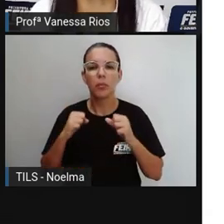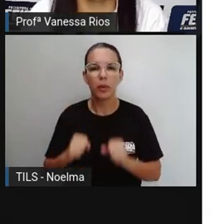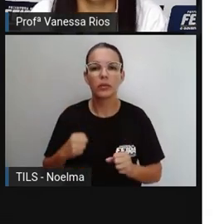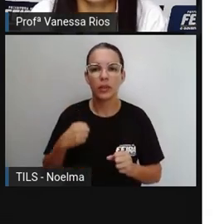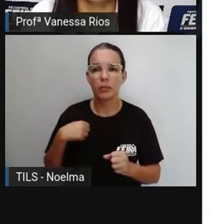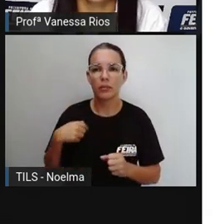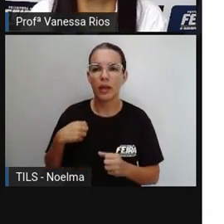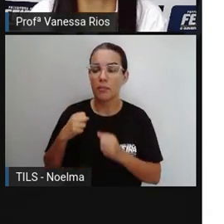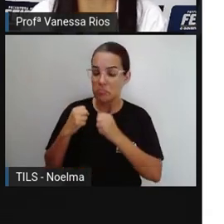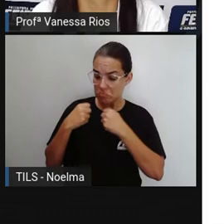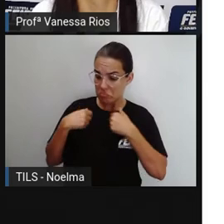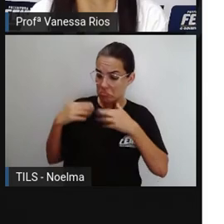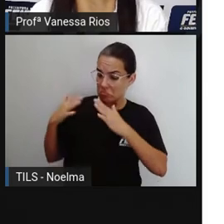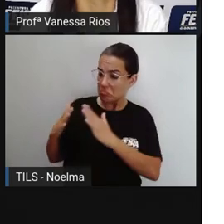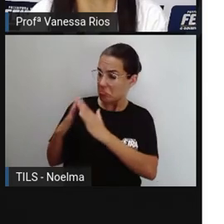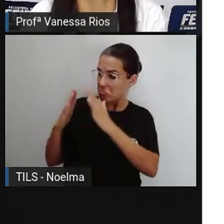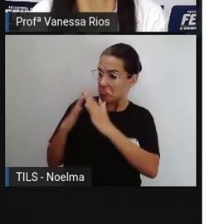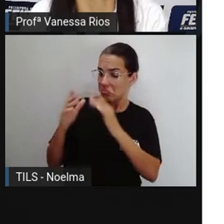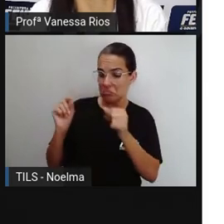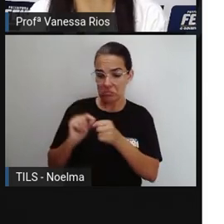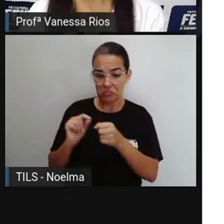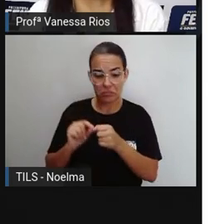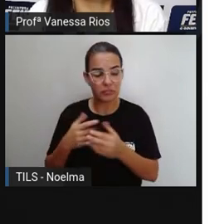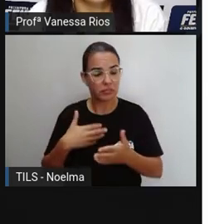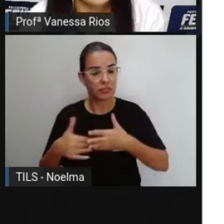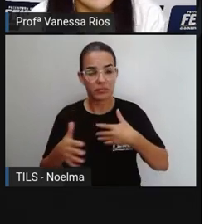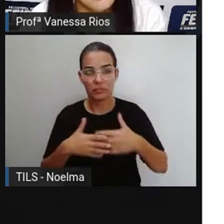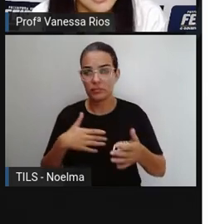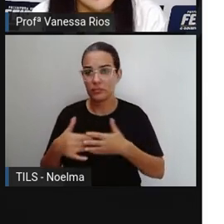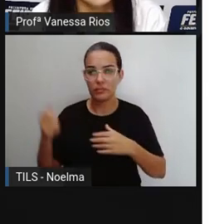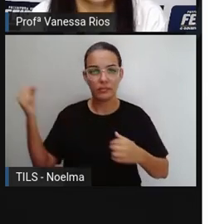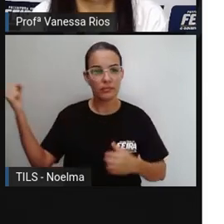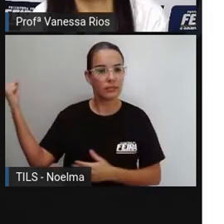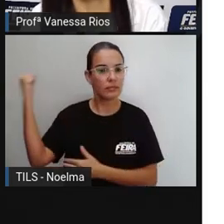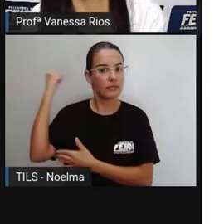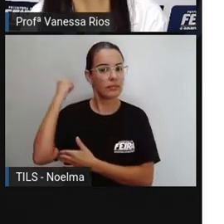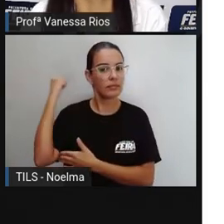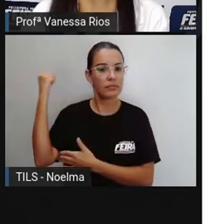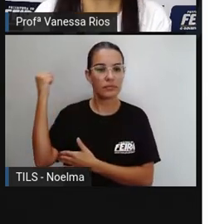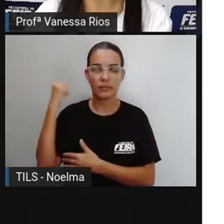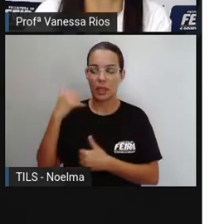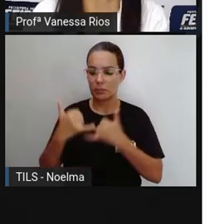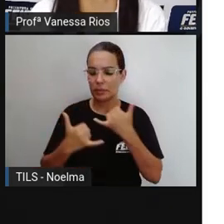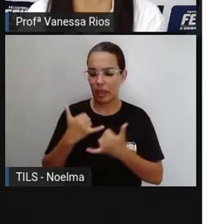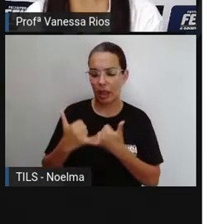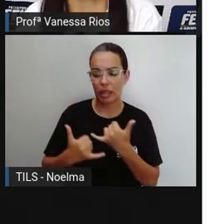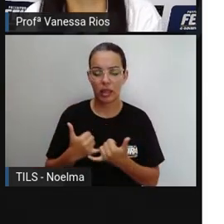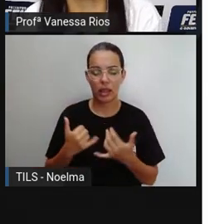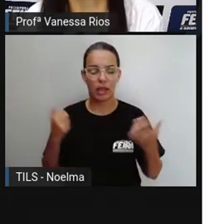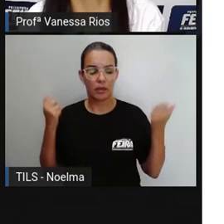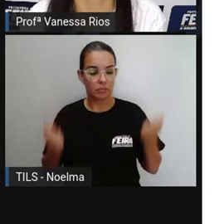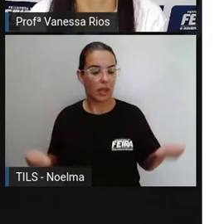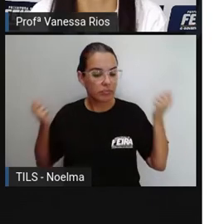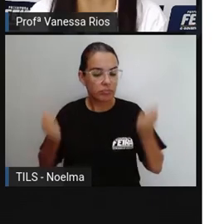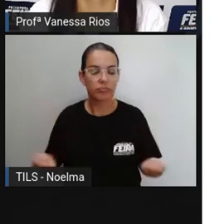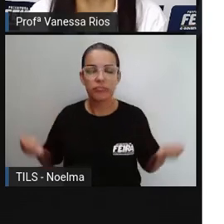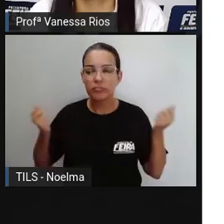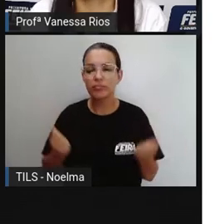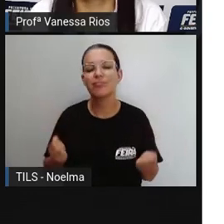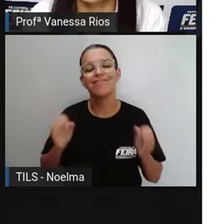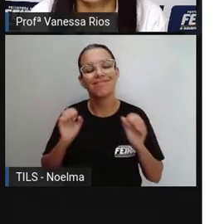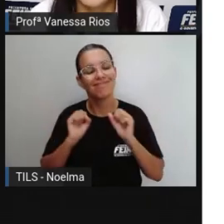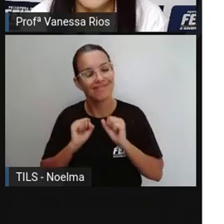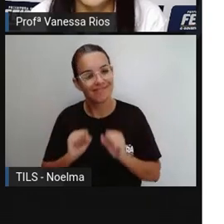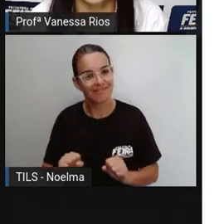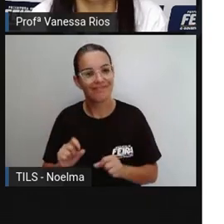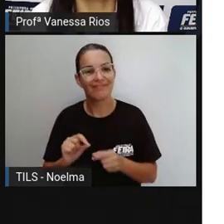da minha possibilidade, fazer atividades físicas, né? Com esportes, com brincadeiras, com